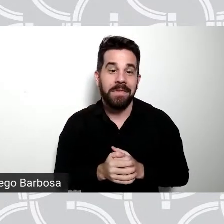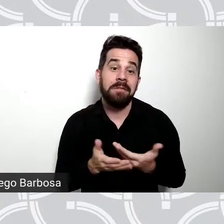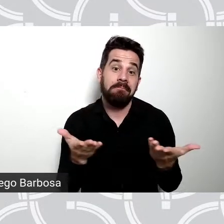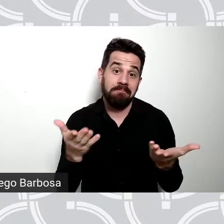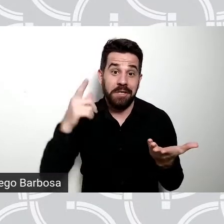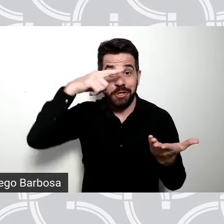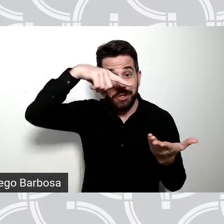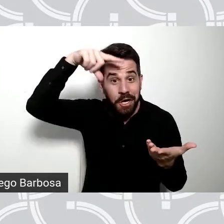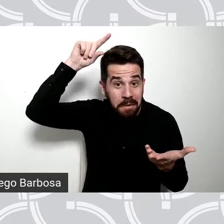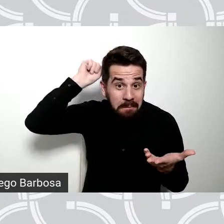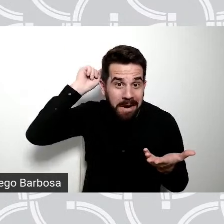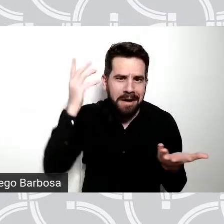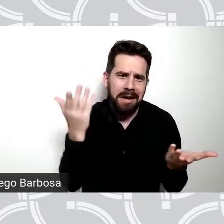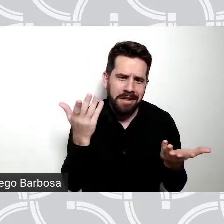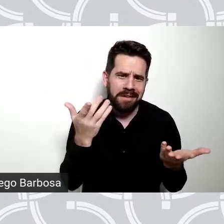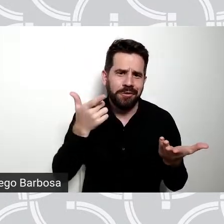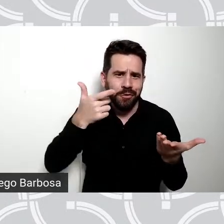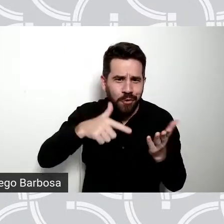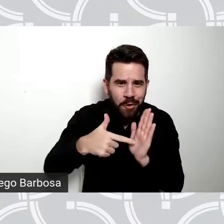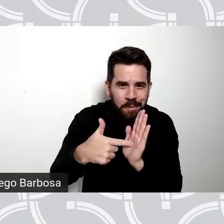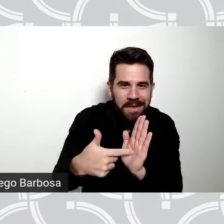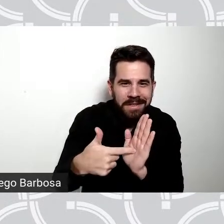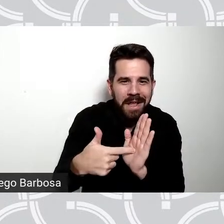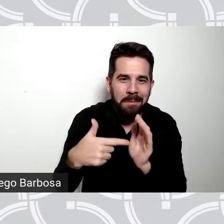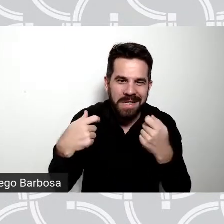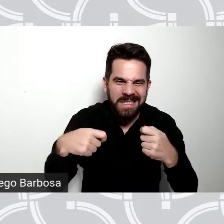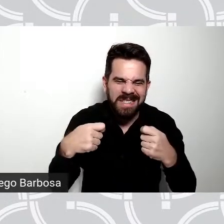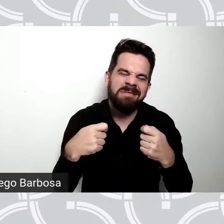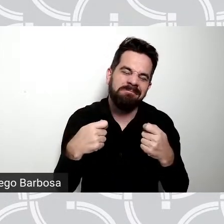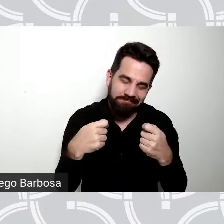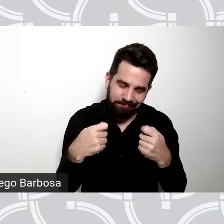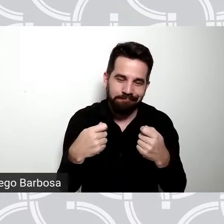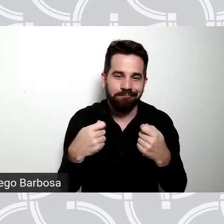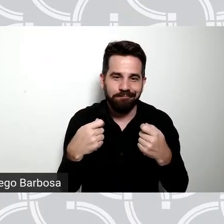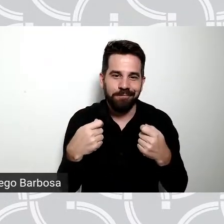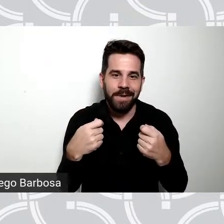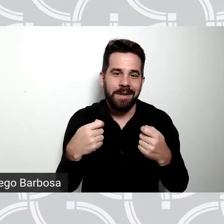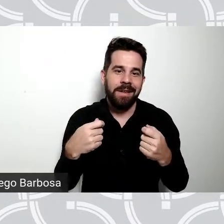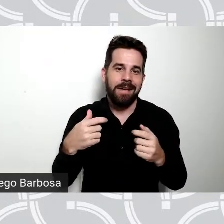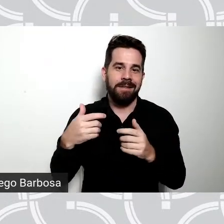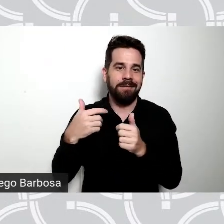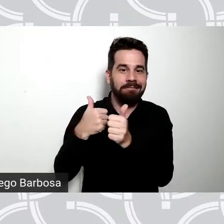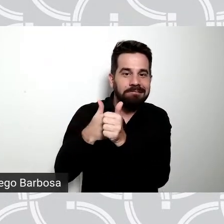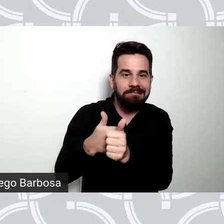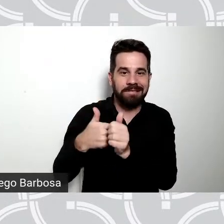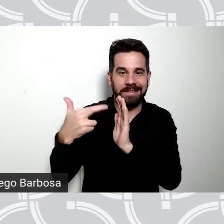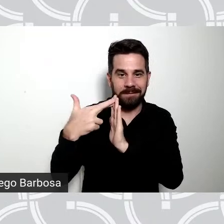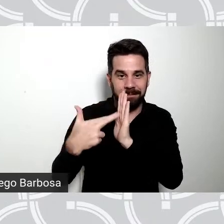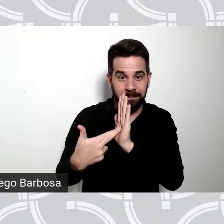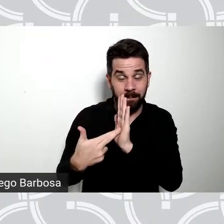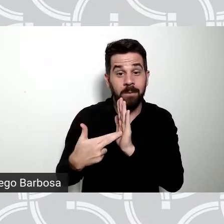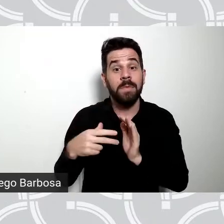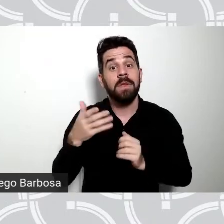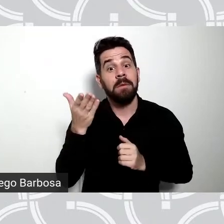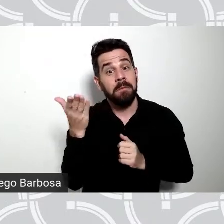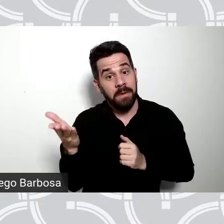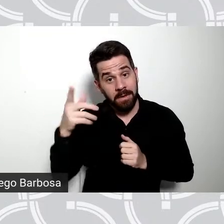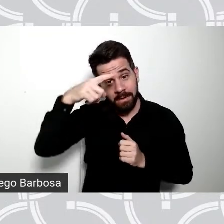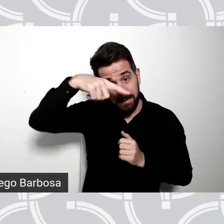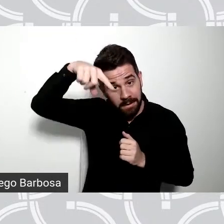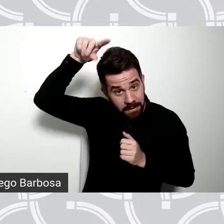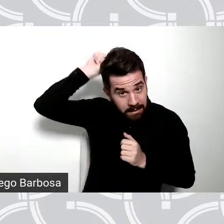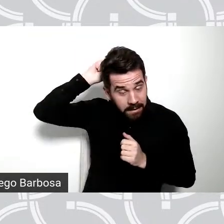apresentações, mas, como de praxe, vamos lá. A professora Germana Henriques Pereira é professora associada 3